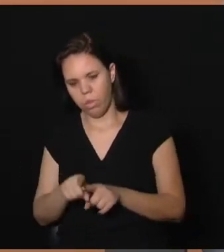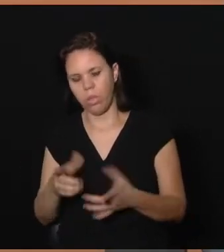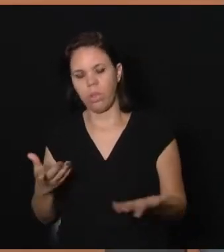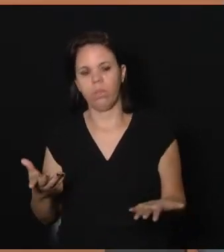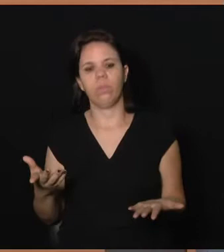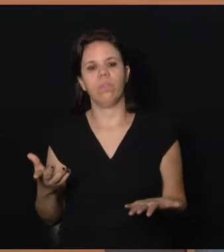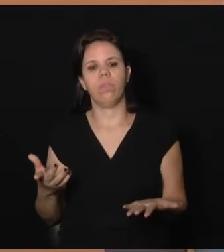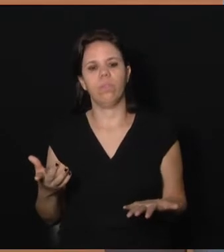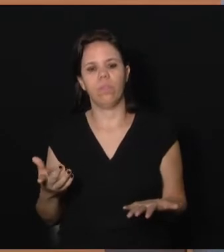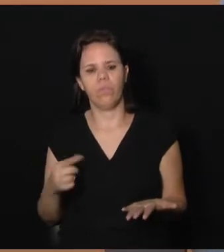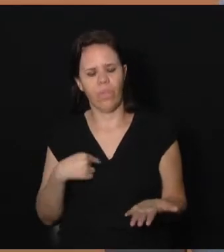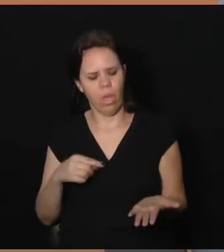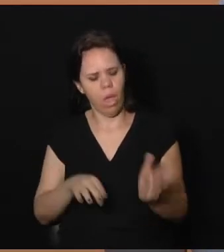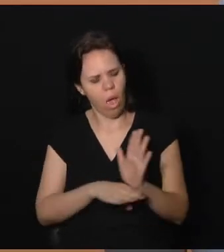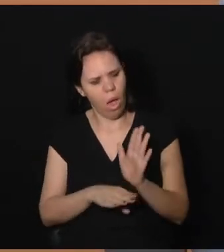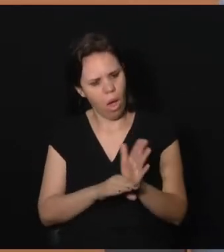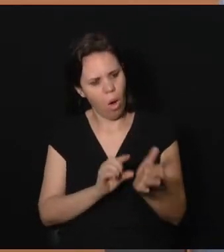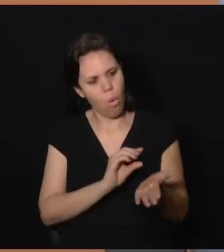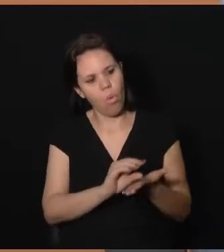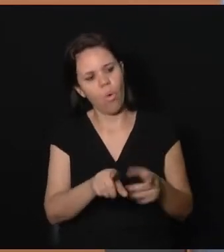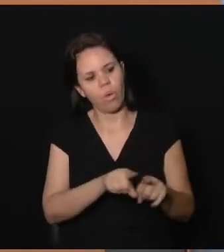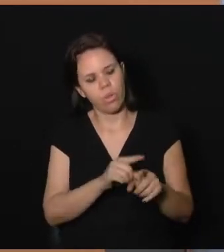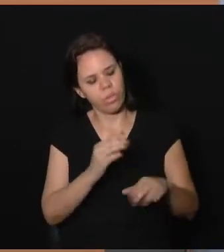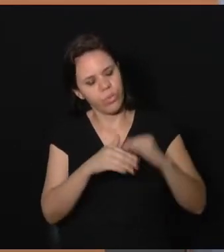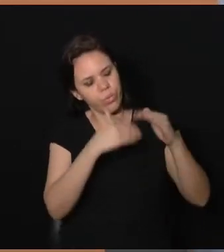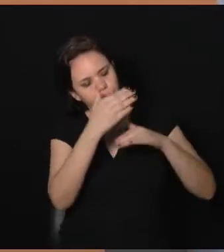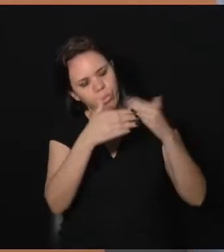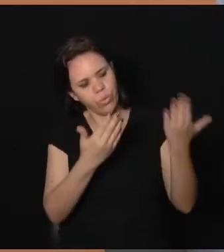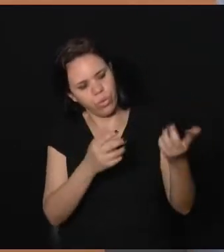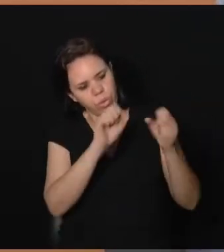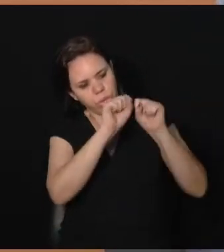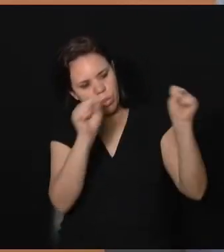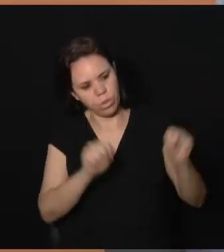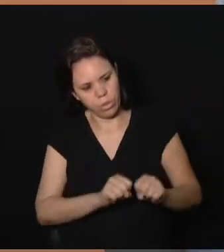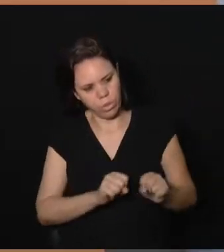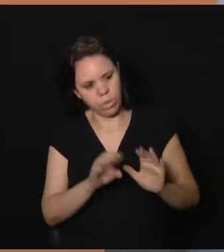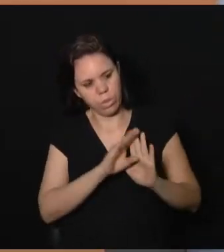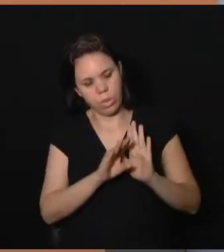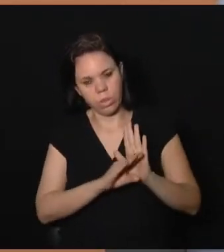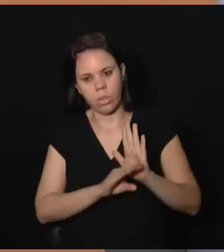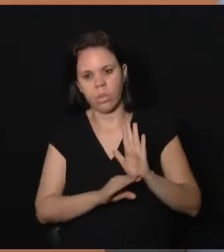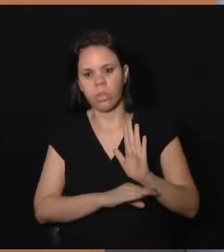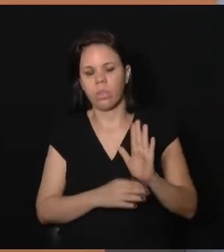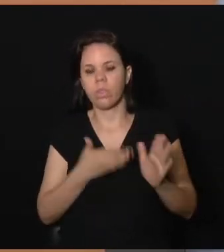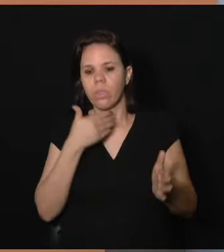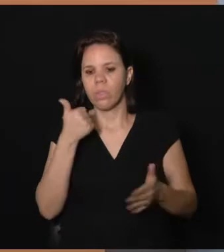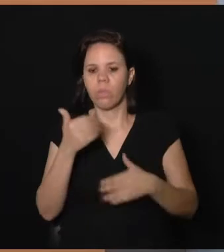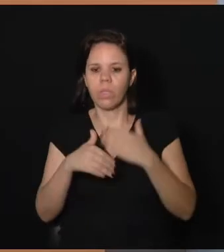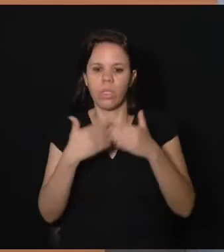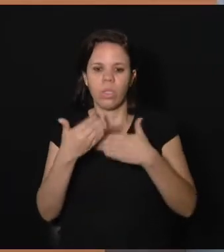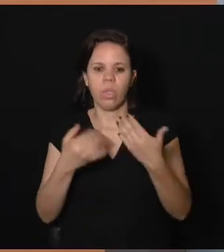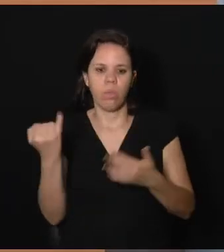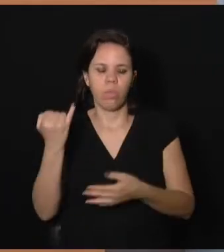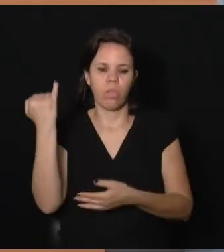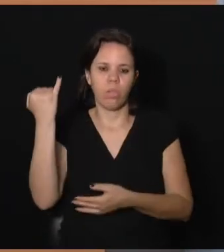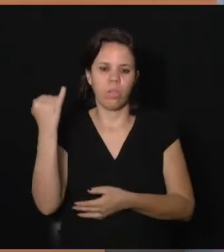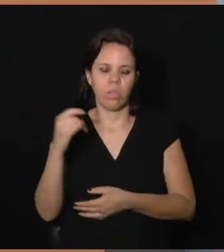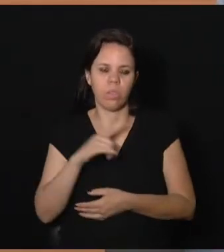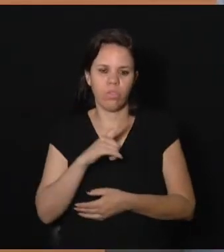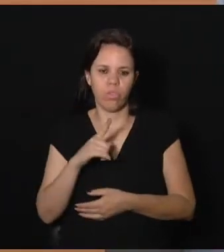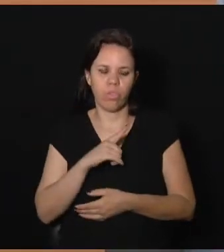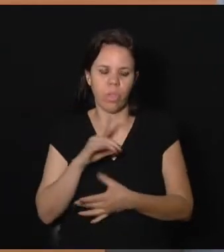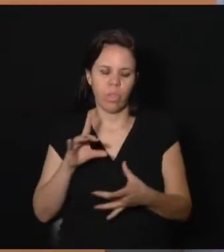com o viés realmente do desenvolvimento, quer dizer, sistemas, investimento em sistemas, em programas realmente de melhoria. Então, quer dizer, a importância